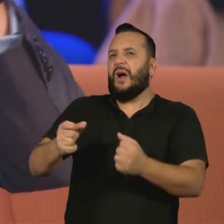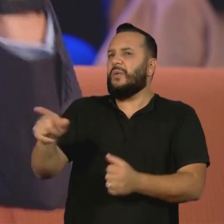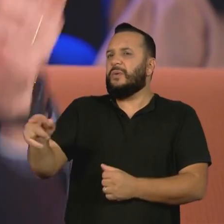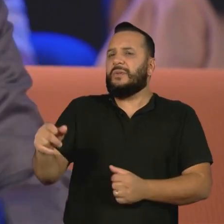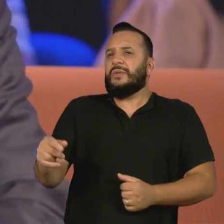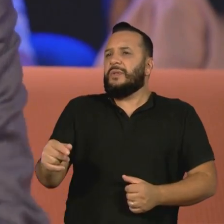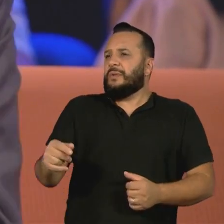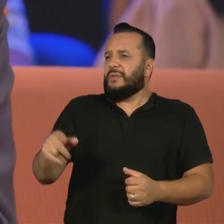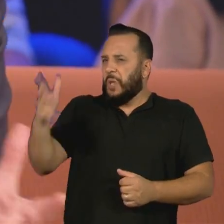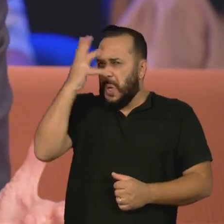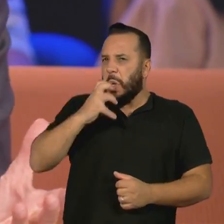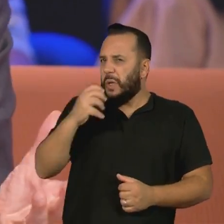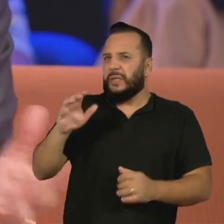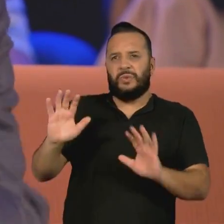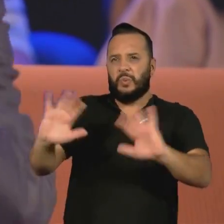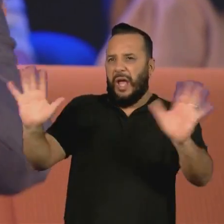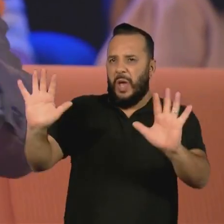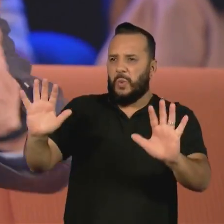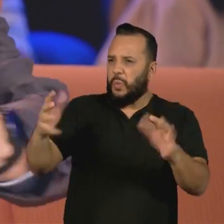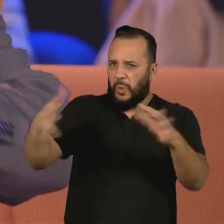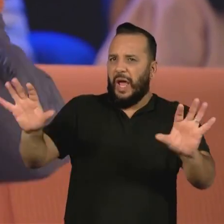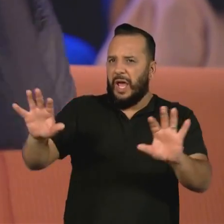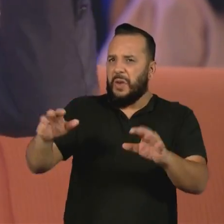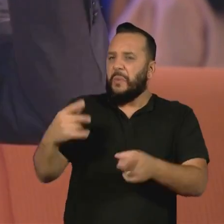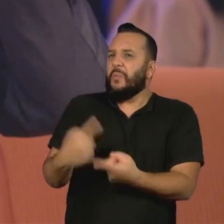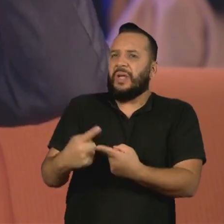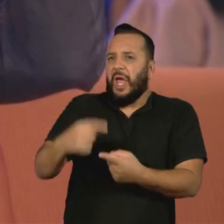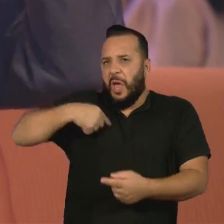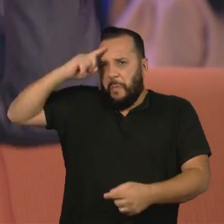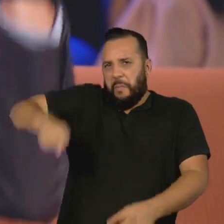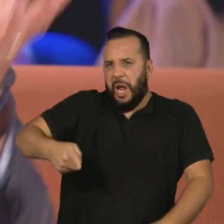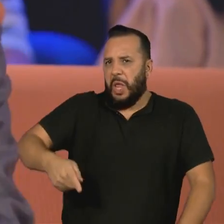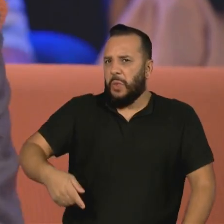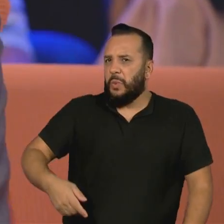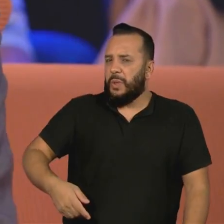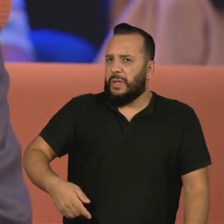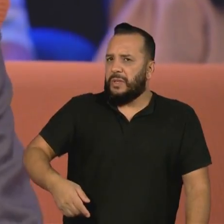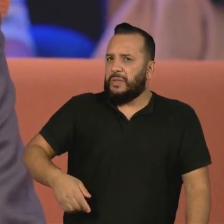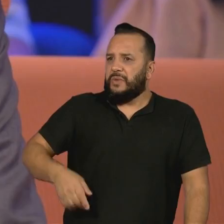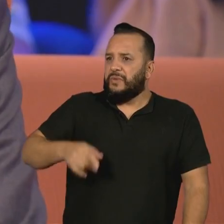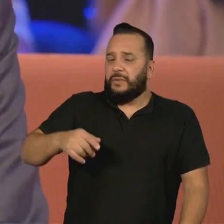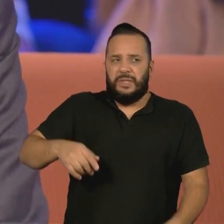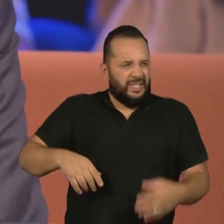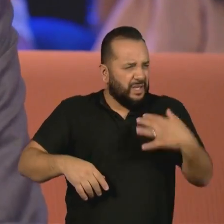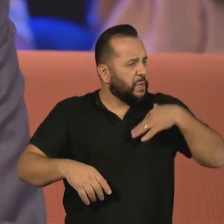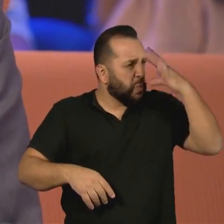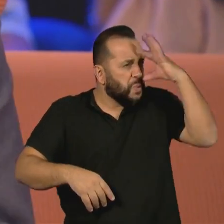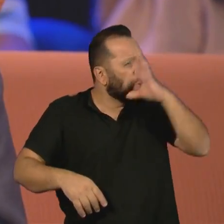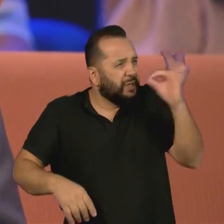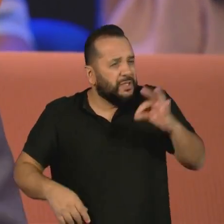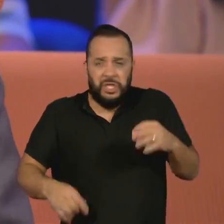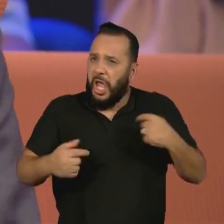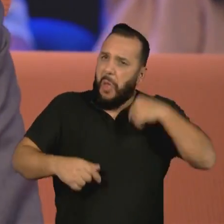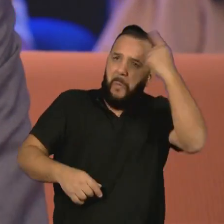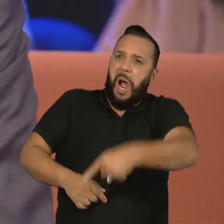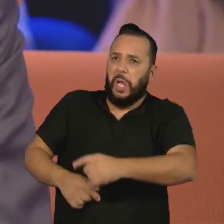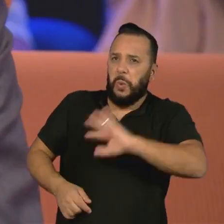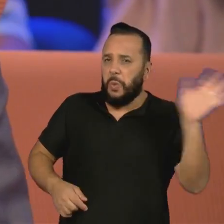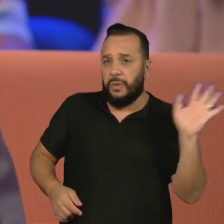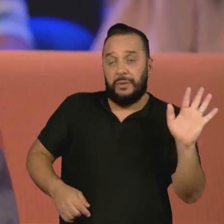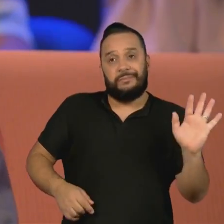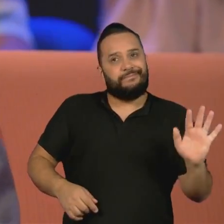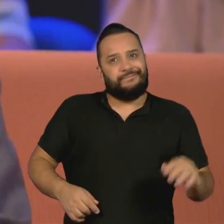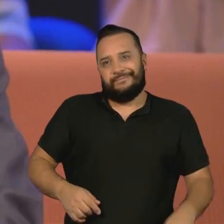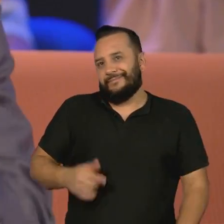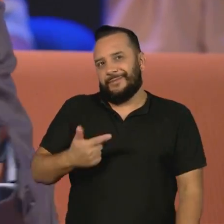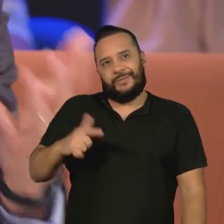porque eu estou de mau humor, aí é ruim, né? Ou não vai fazer isso porque qualquer motivo que você não consiga entender. Porque eu que mando. Porque eu que mando. Hoje em dia não